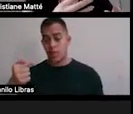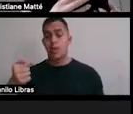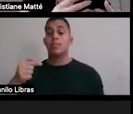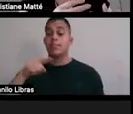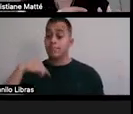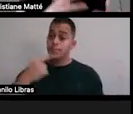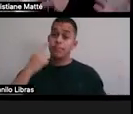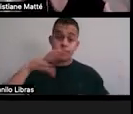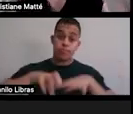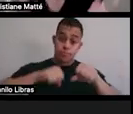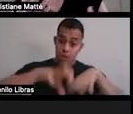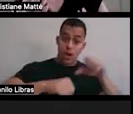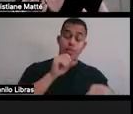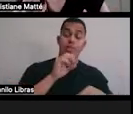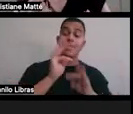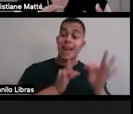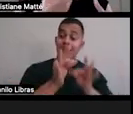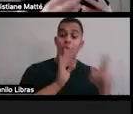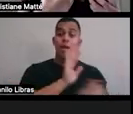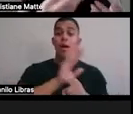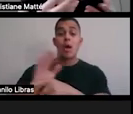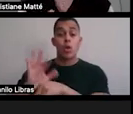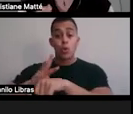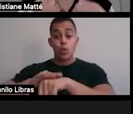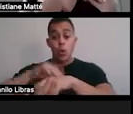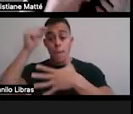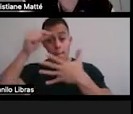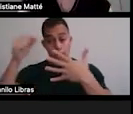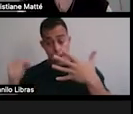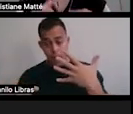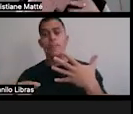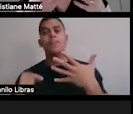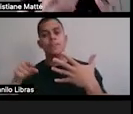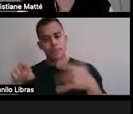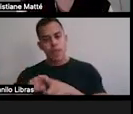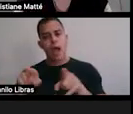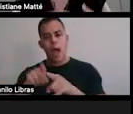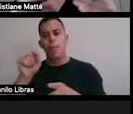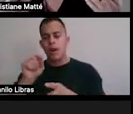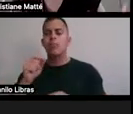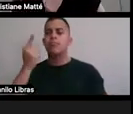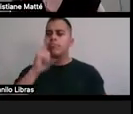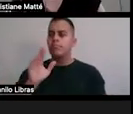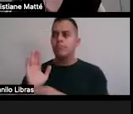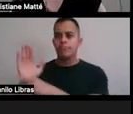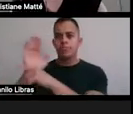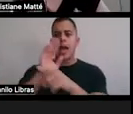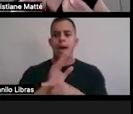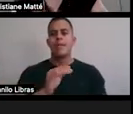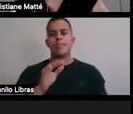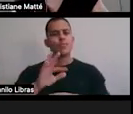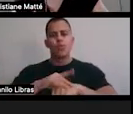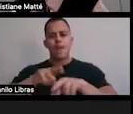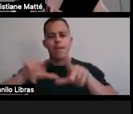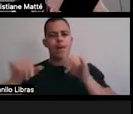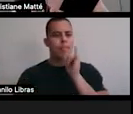buscando tratamento para todas essas doenças e está fazendo efeito para uma série de tipos de câncer, para HIV, está prolongando a vida dessas pessoas, e